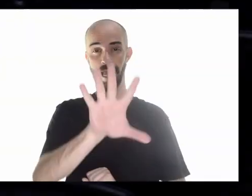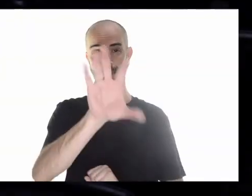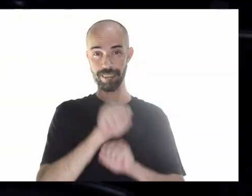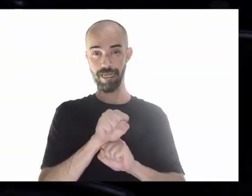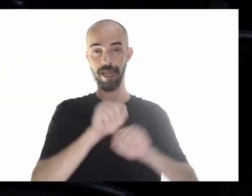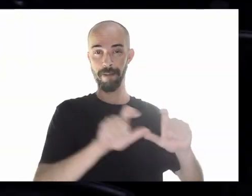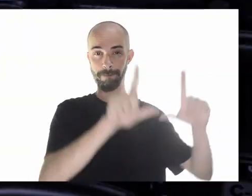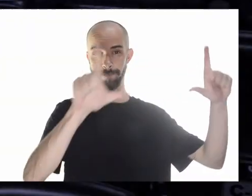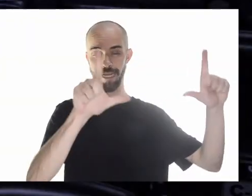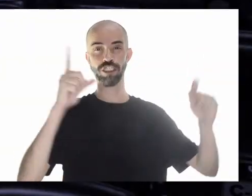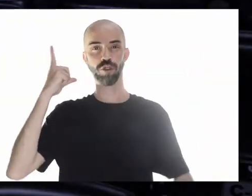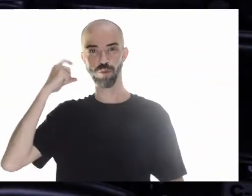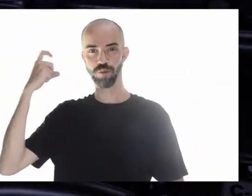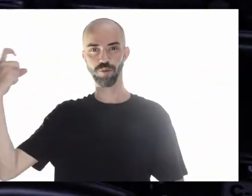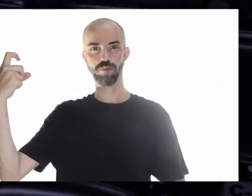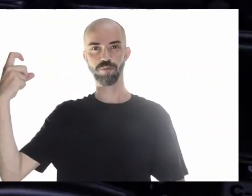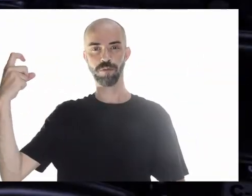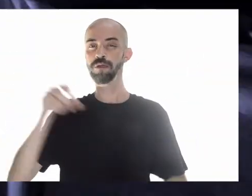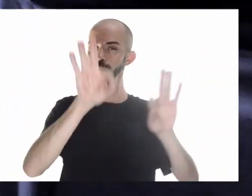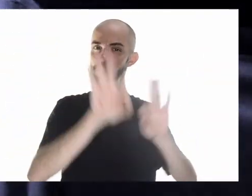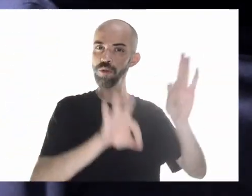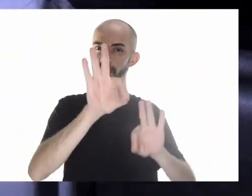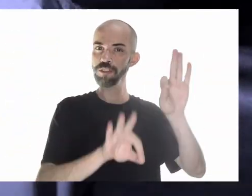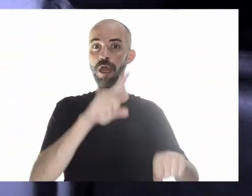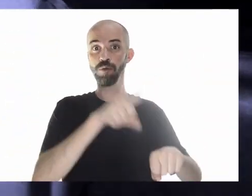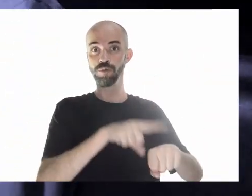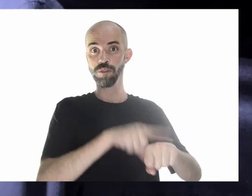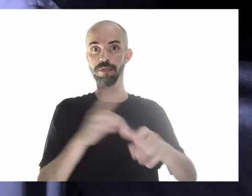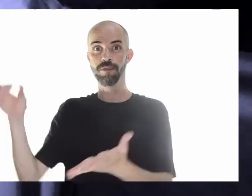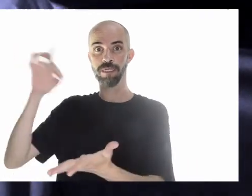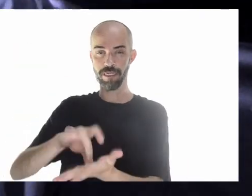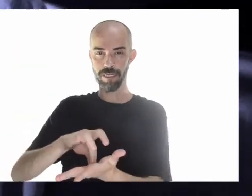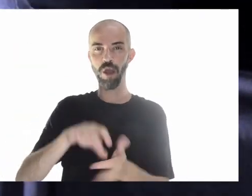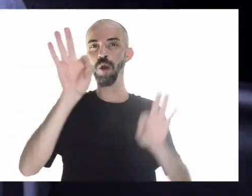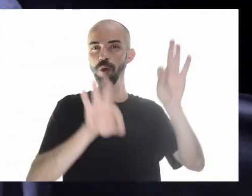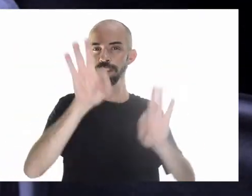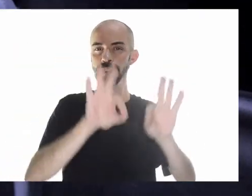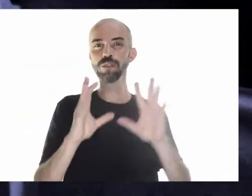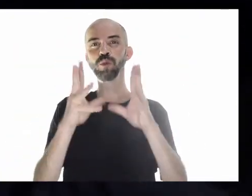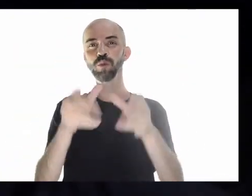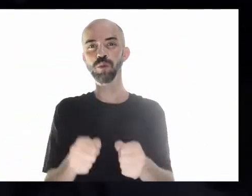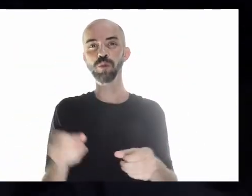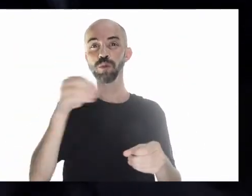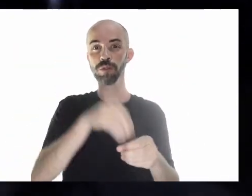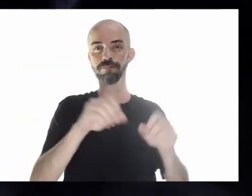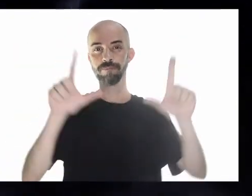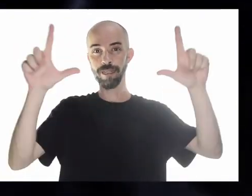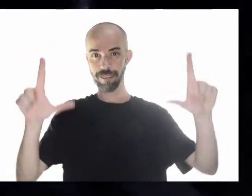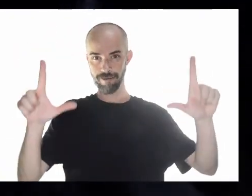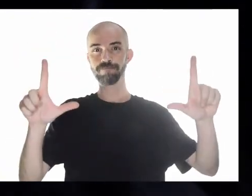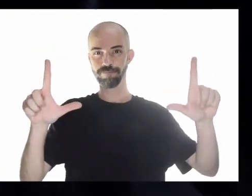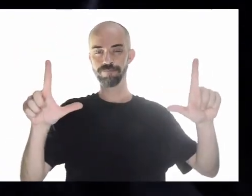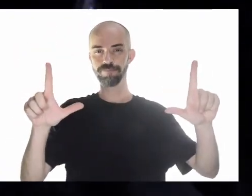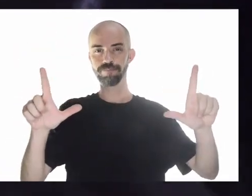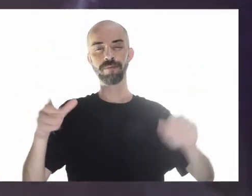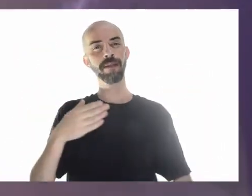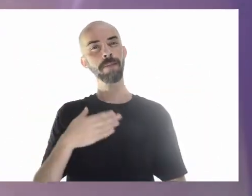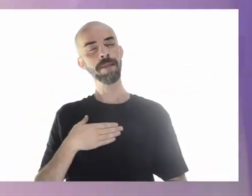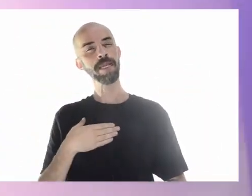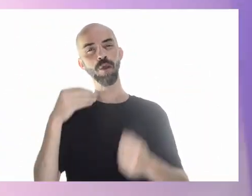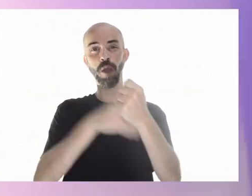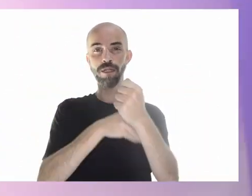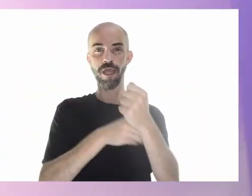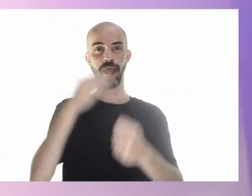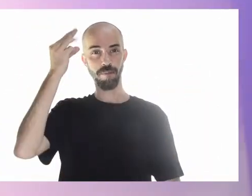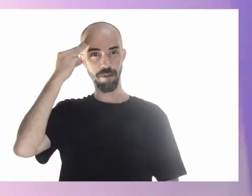Raptar imagens, sons e reorganizar o tempo real, organizando tudo dentro de uma tela, para